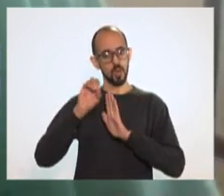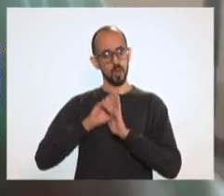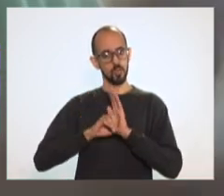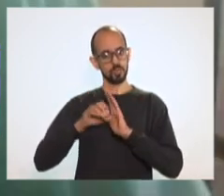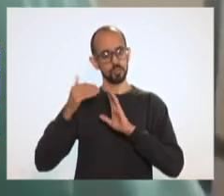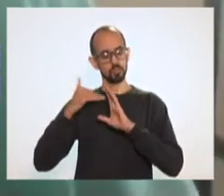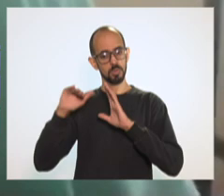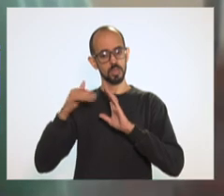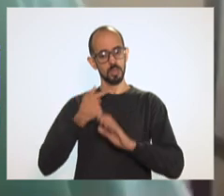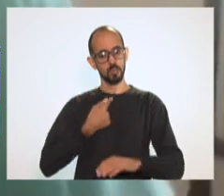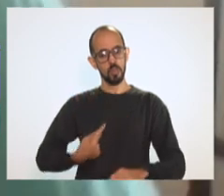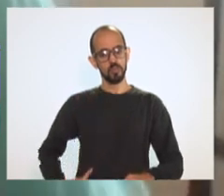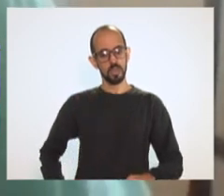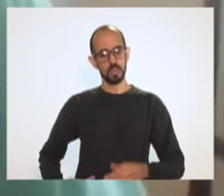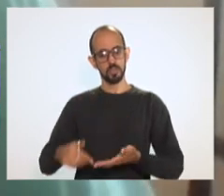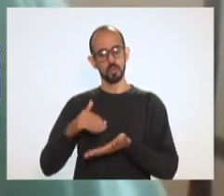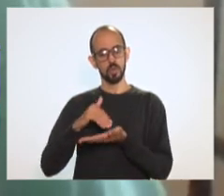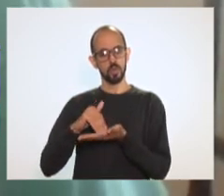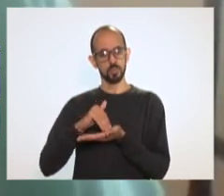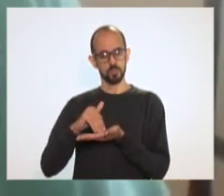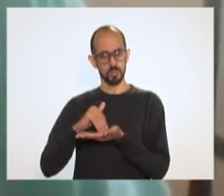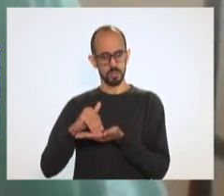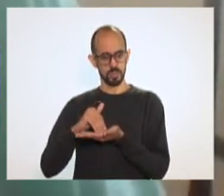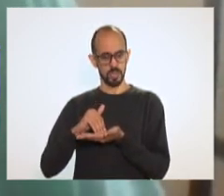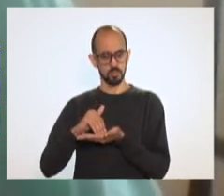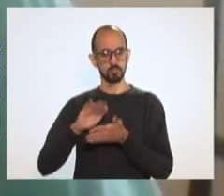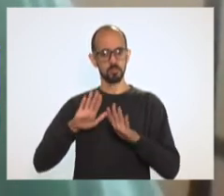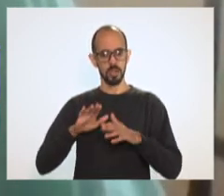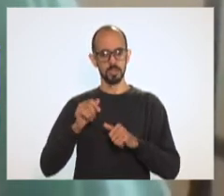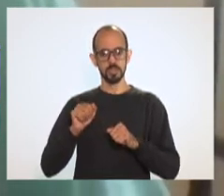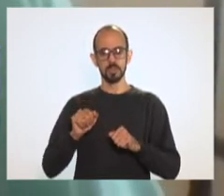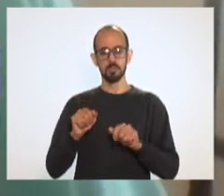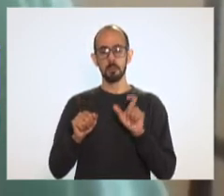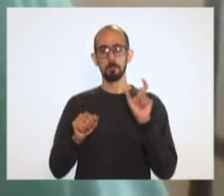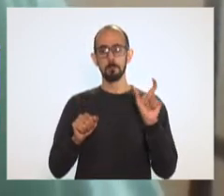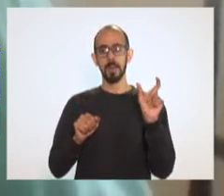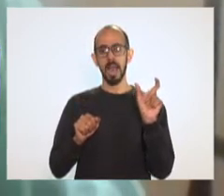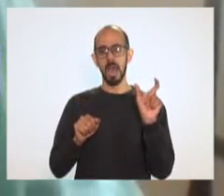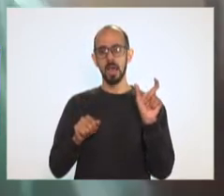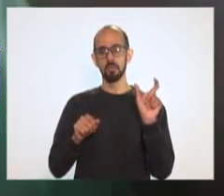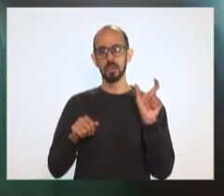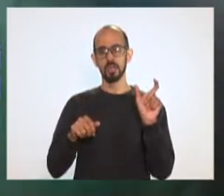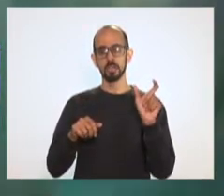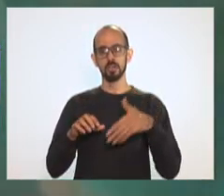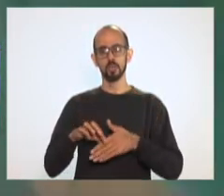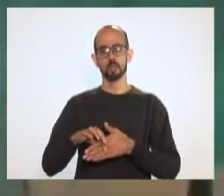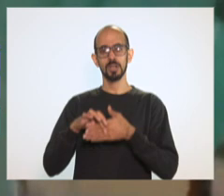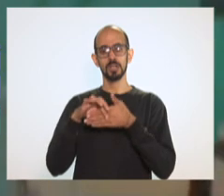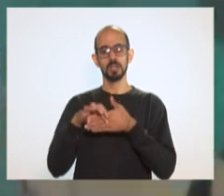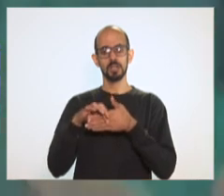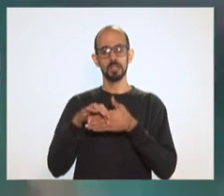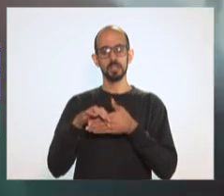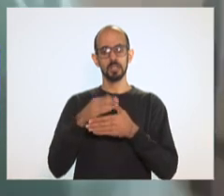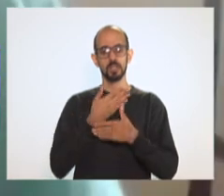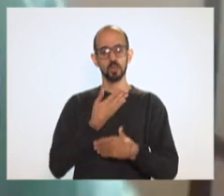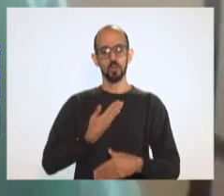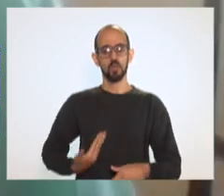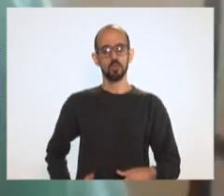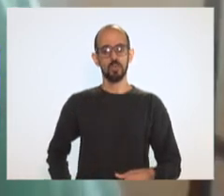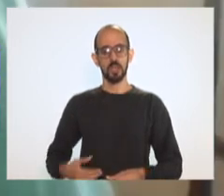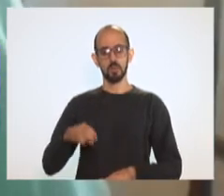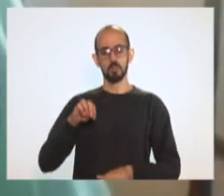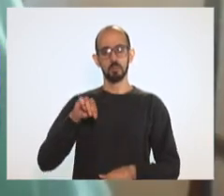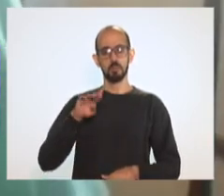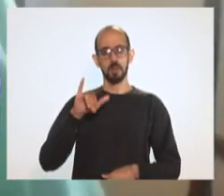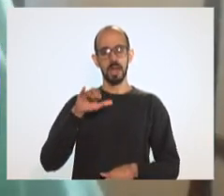o governador para o secretário etc mas ou uma palavra do líder do governo deputado do Márcio Pacheco do